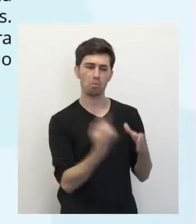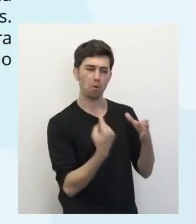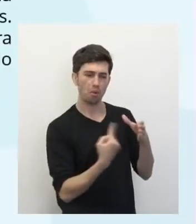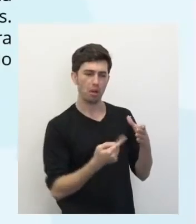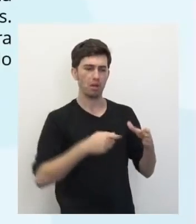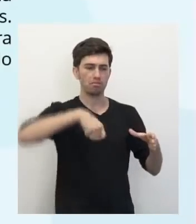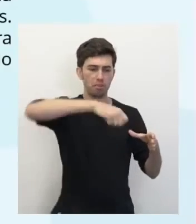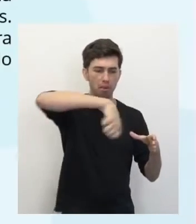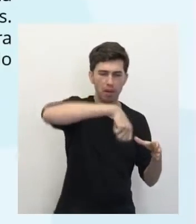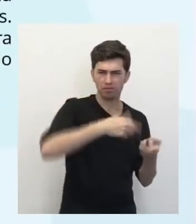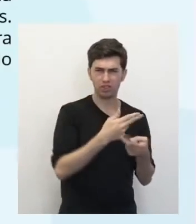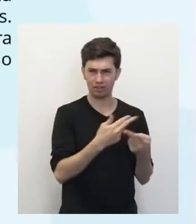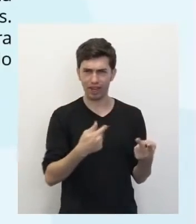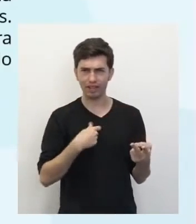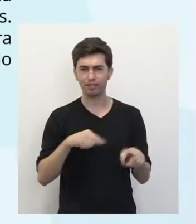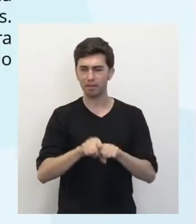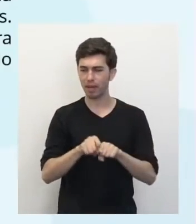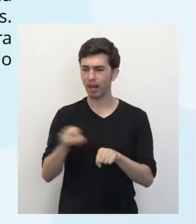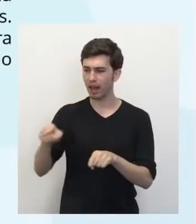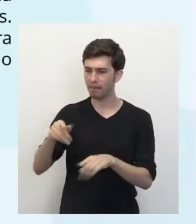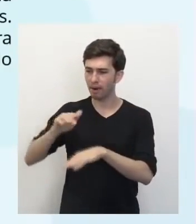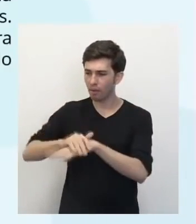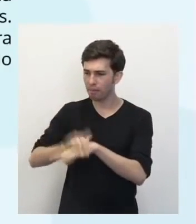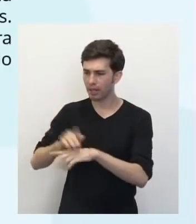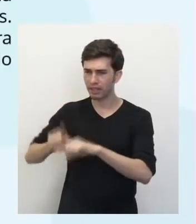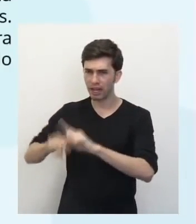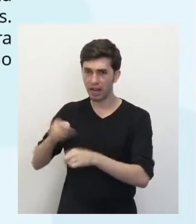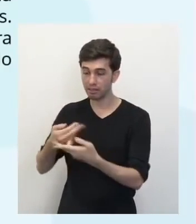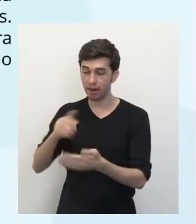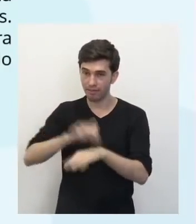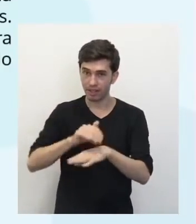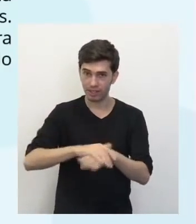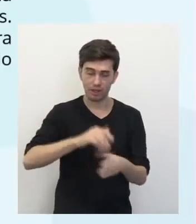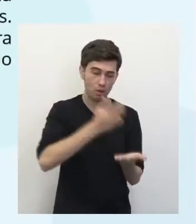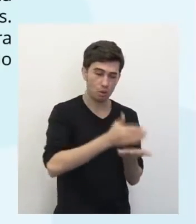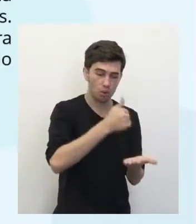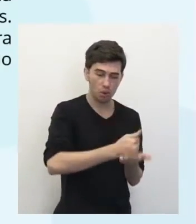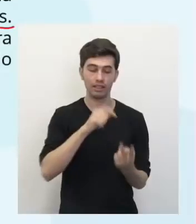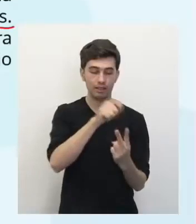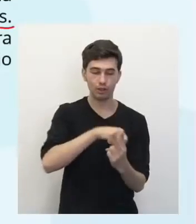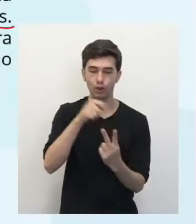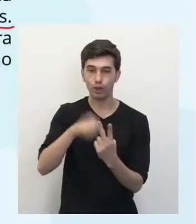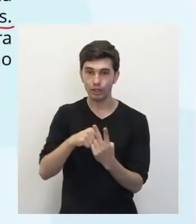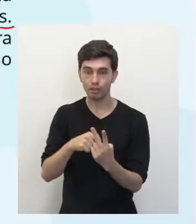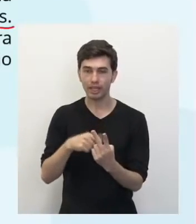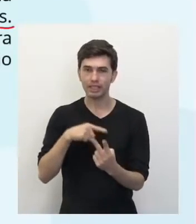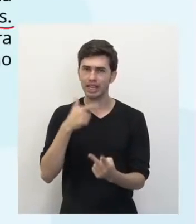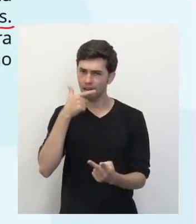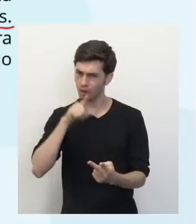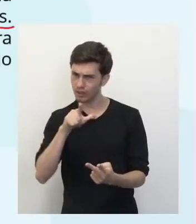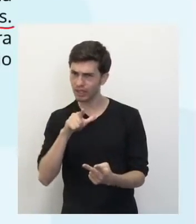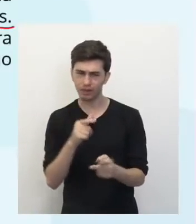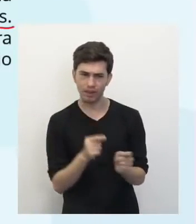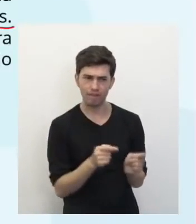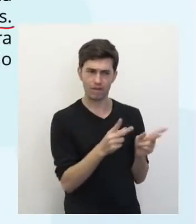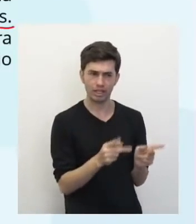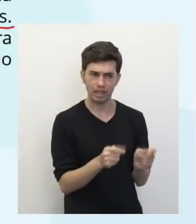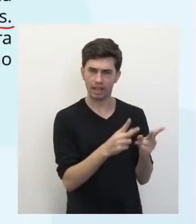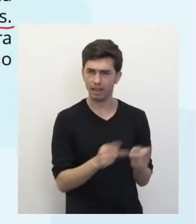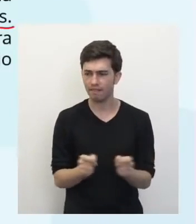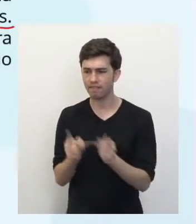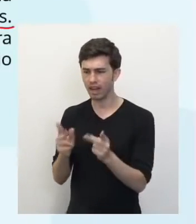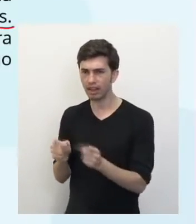professora Rosália, da Escola Oscar Alves, lá de Araras, e também para os alunos que estão com o professor Flávio, no PEI Ana